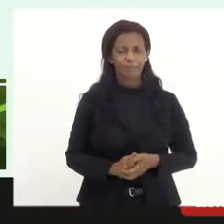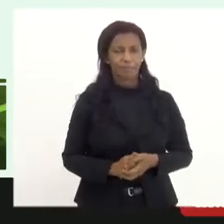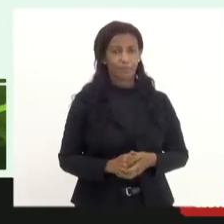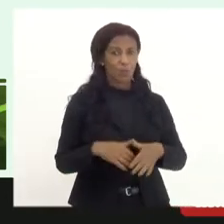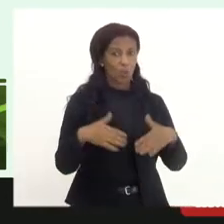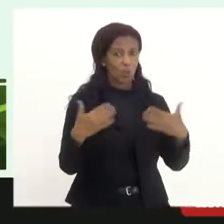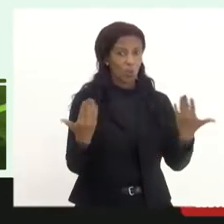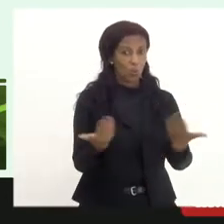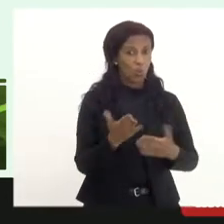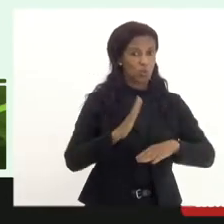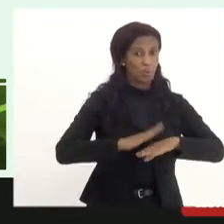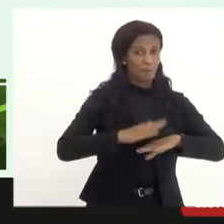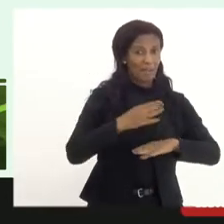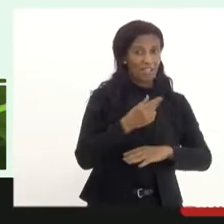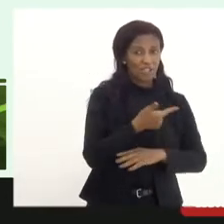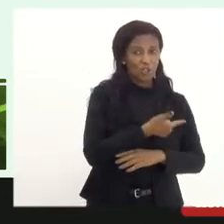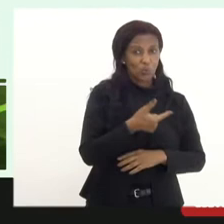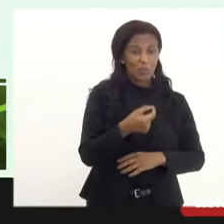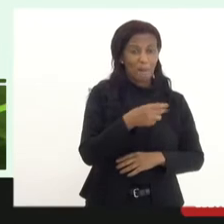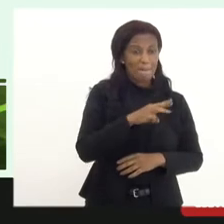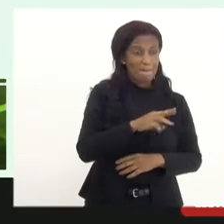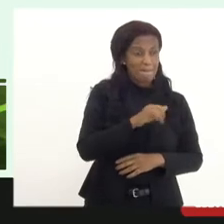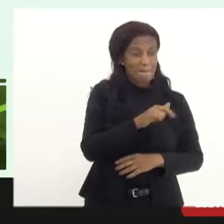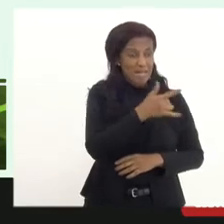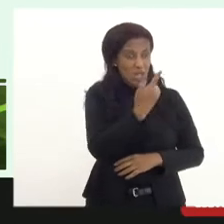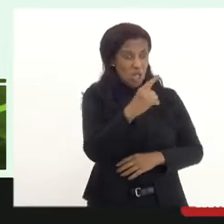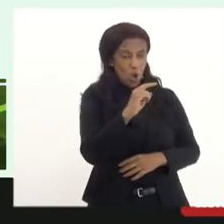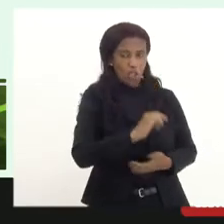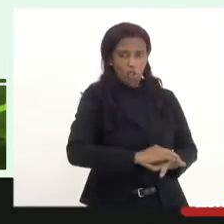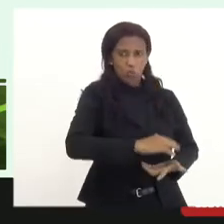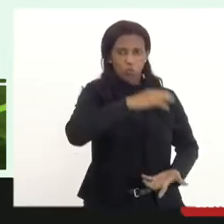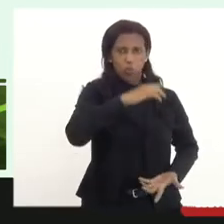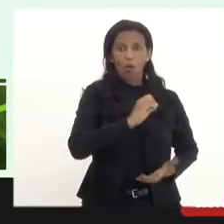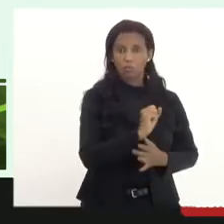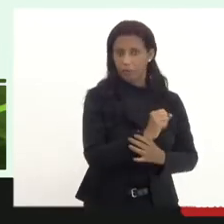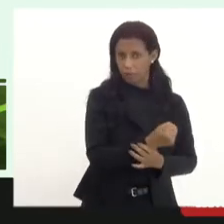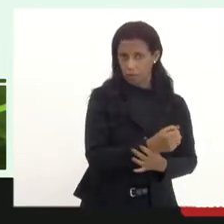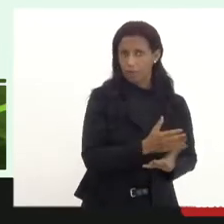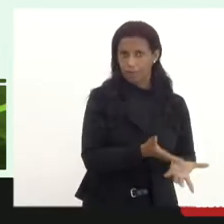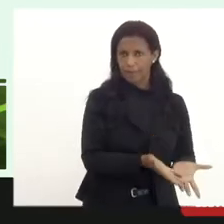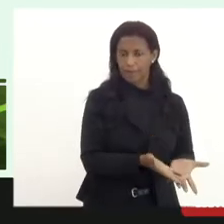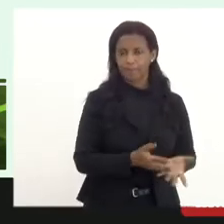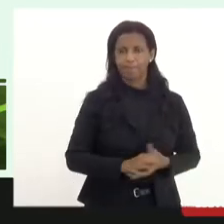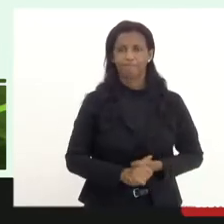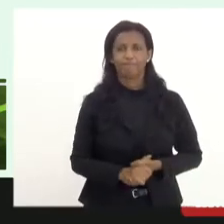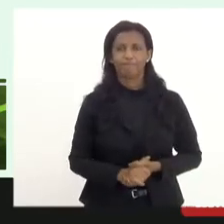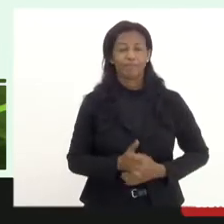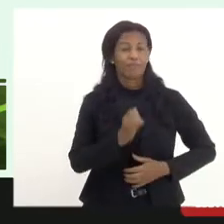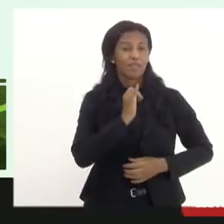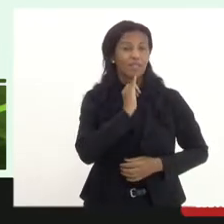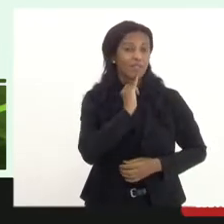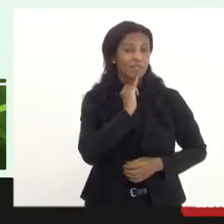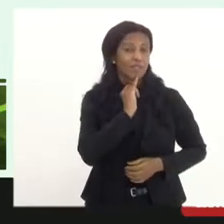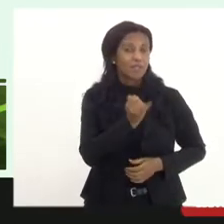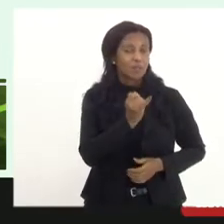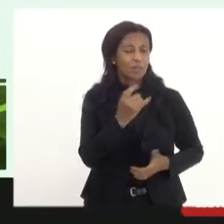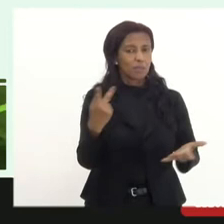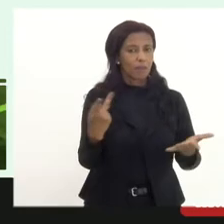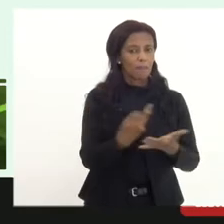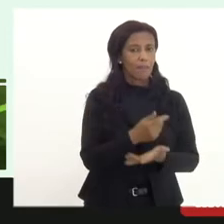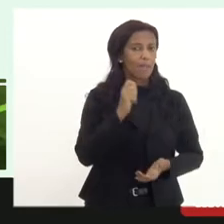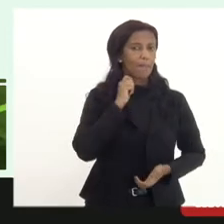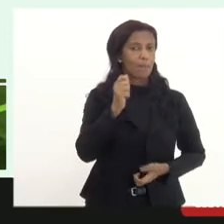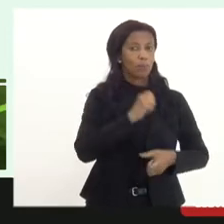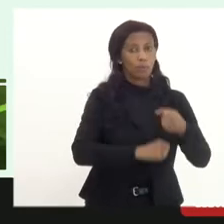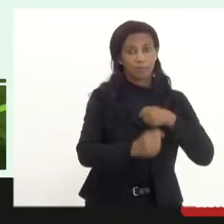Hoje já foram mais de $200 milhões, com segurança. Infelizmente, nós tivemos um incidente em abril do